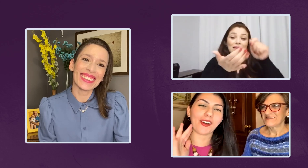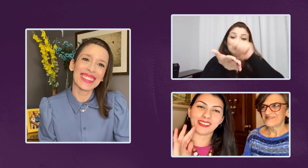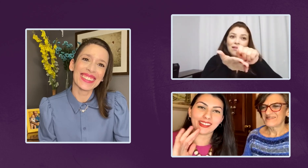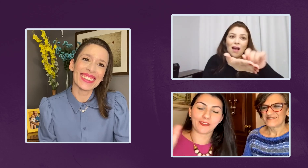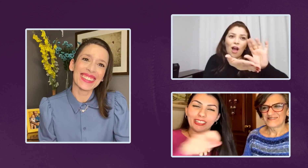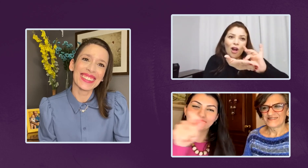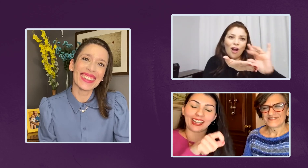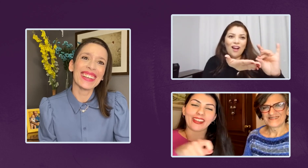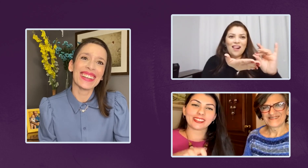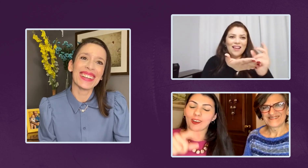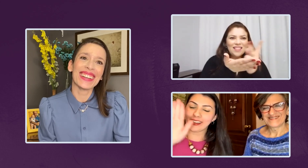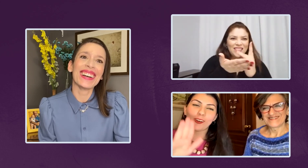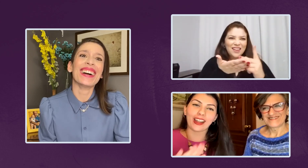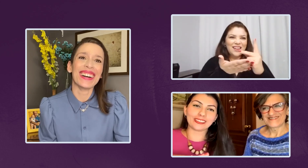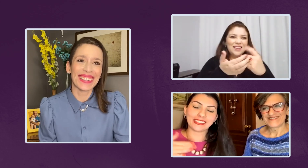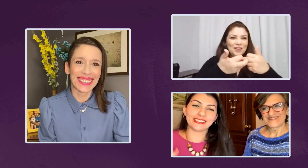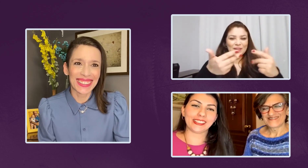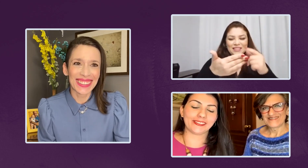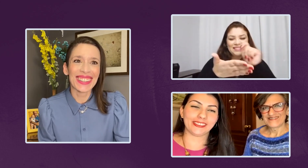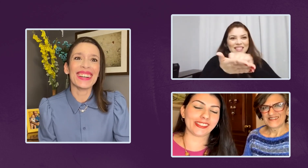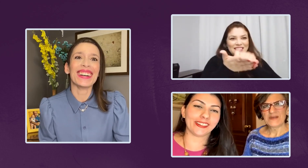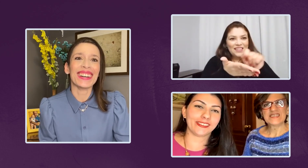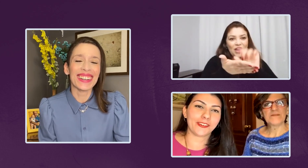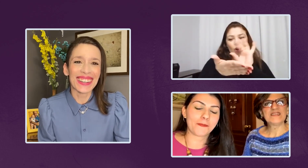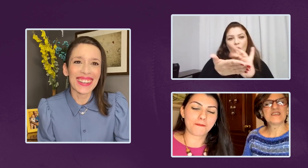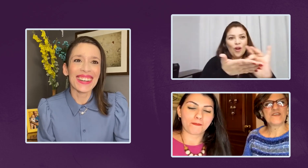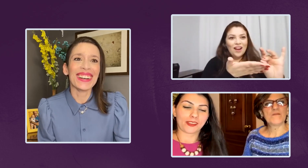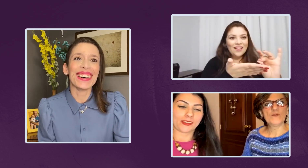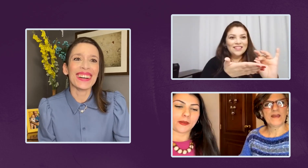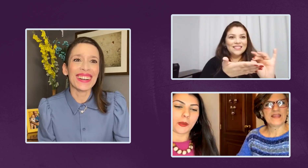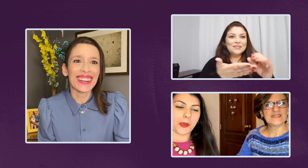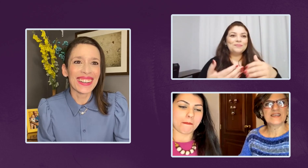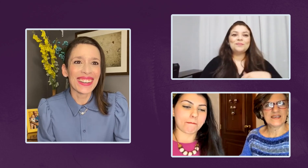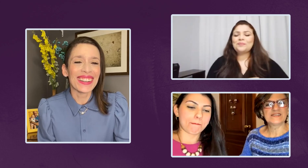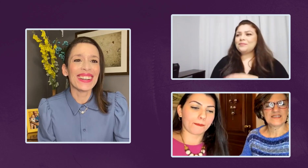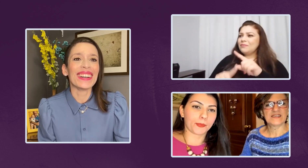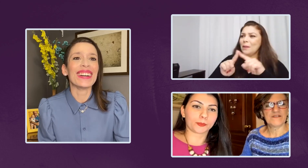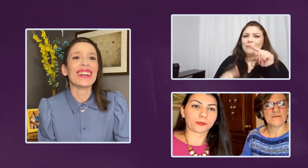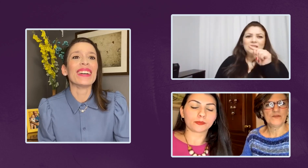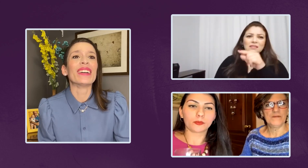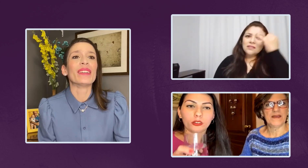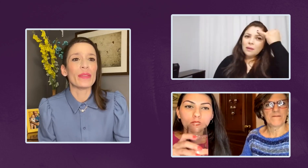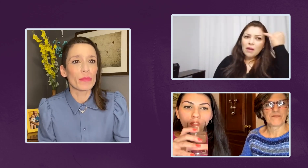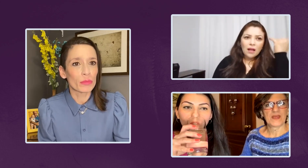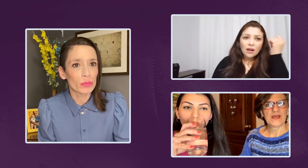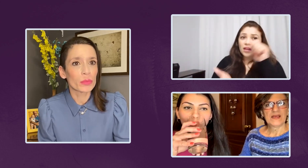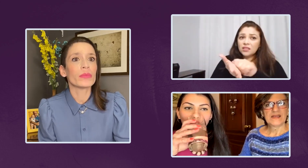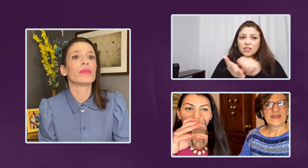alguma coisa. Né? Eu vou escrever a história e colar os adesivos. Então... Mas a Isabela escrevia muito bem. Desde criança ela escrevia muito